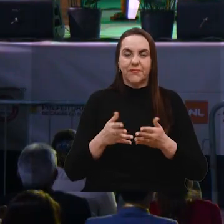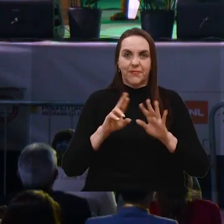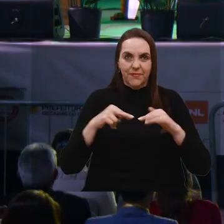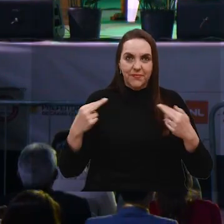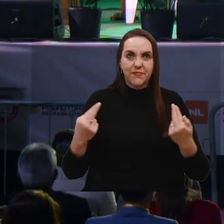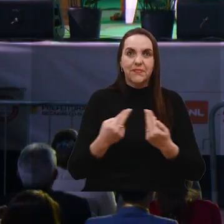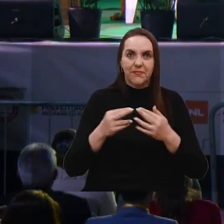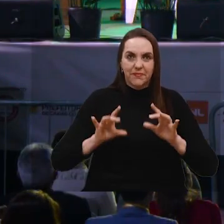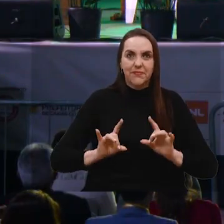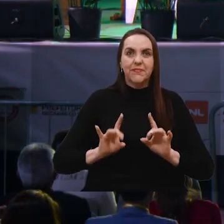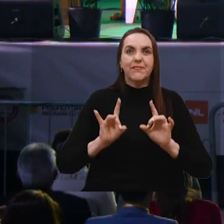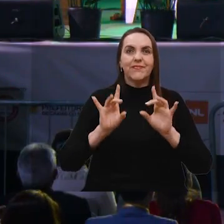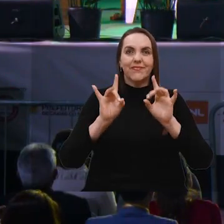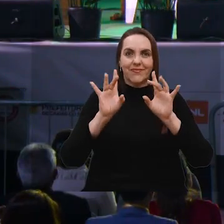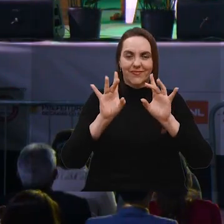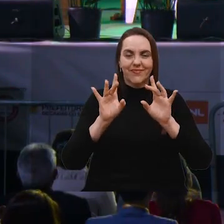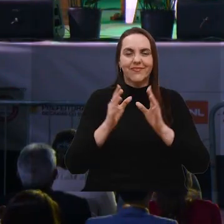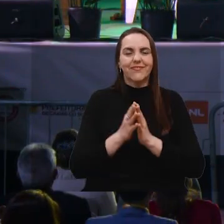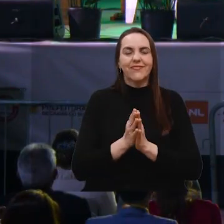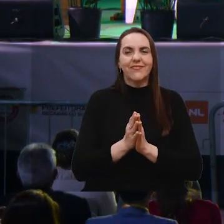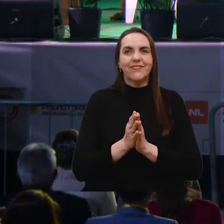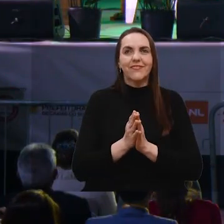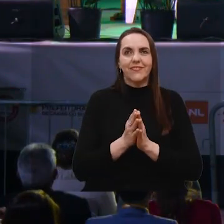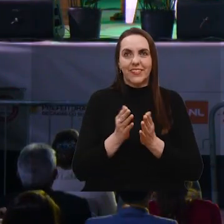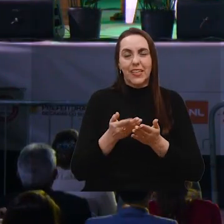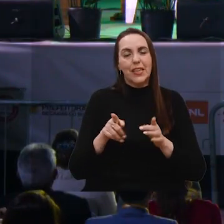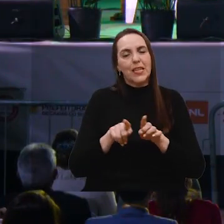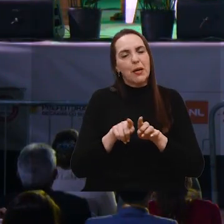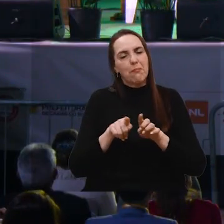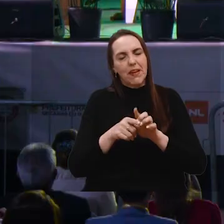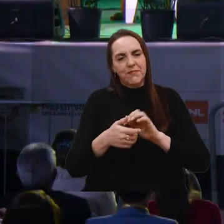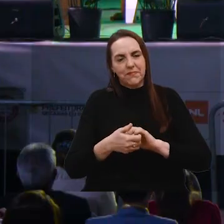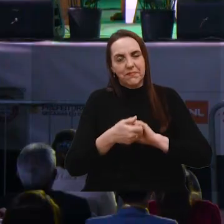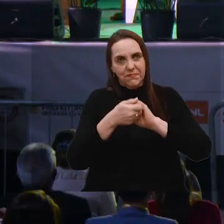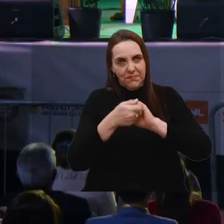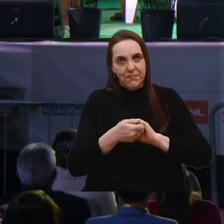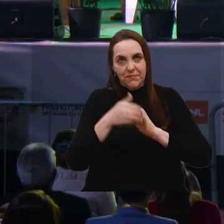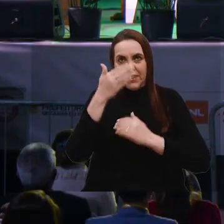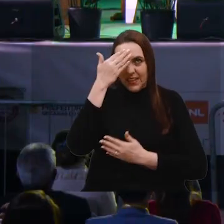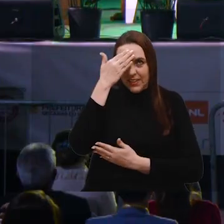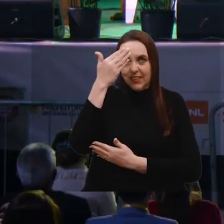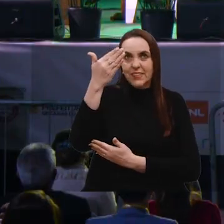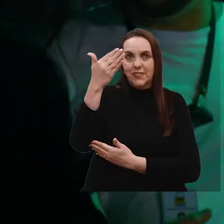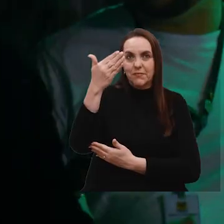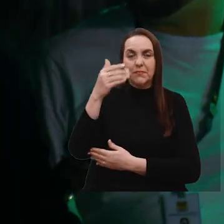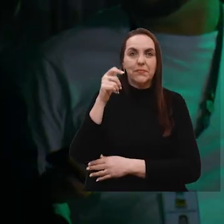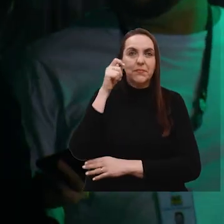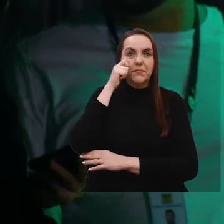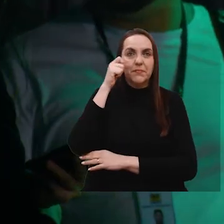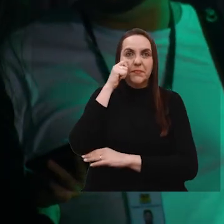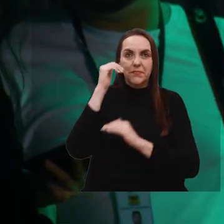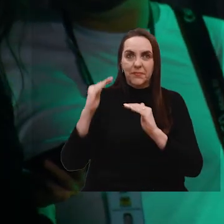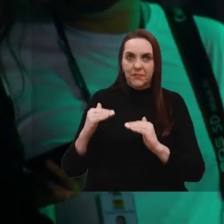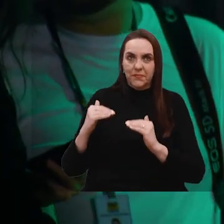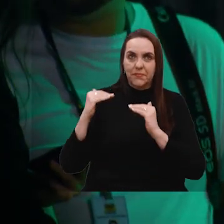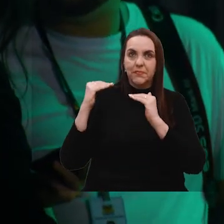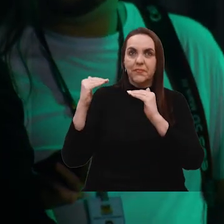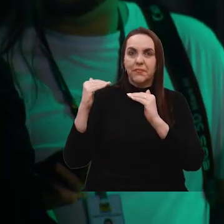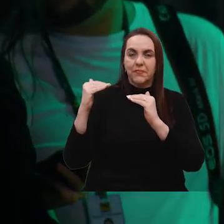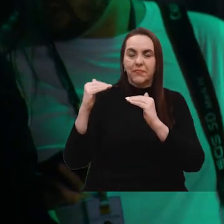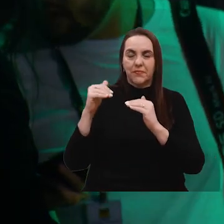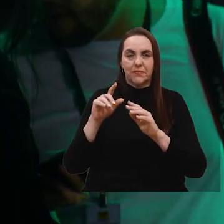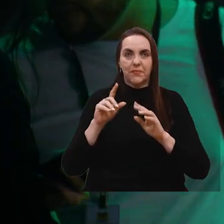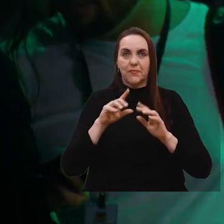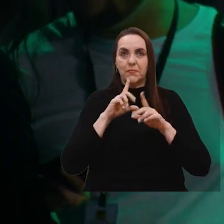Ao encerrar esta solenidade, estendemos nossos agradecimentos pela